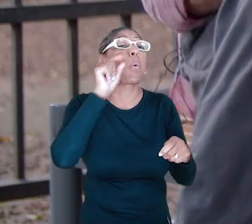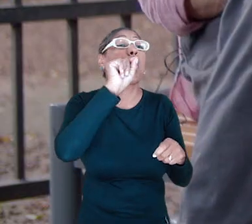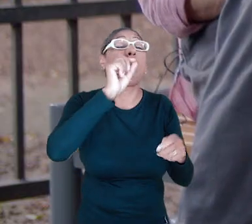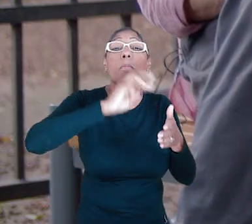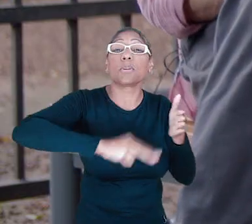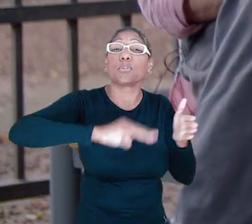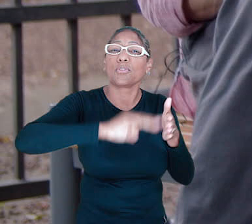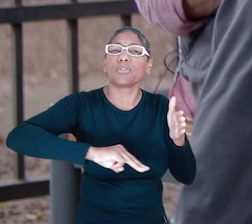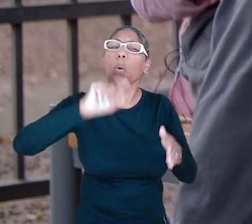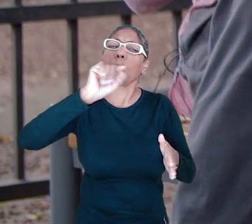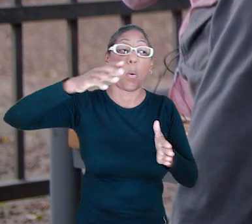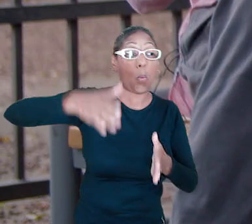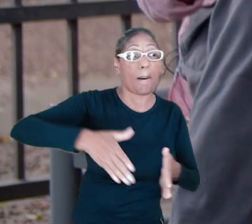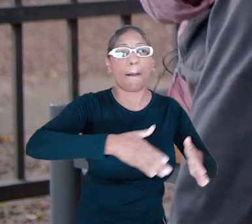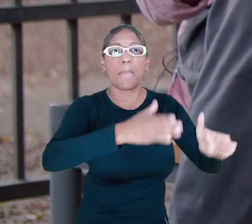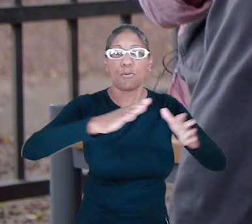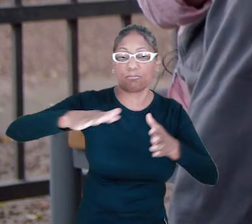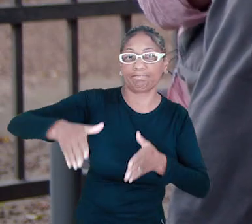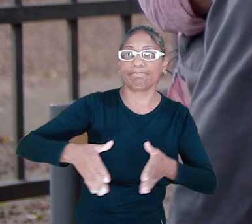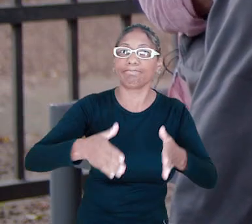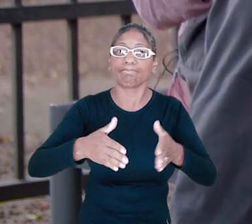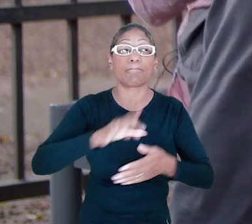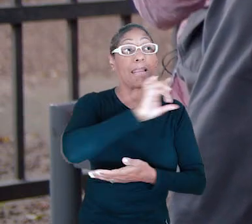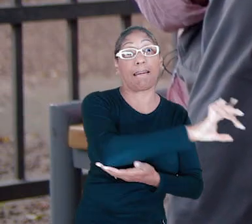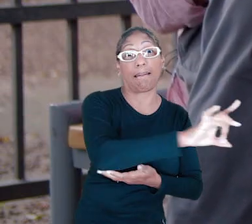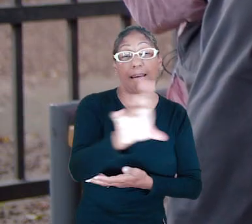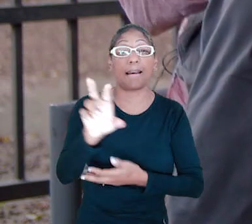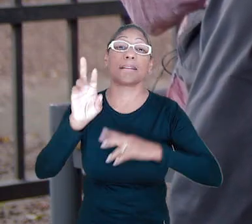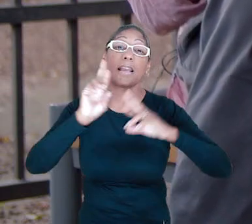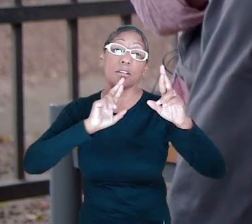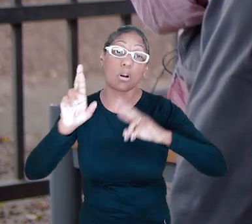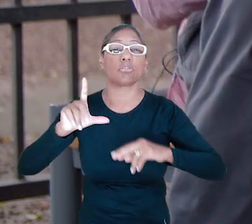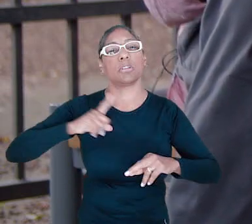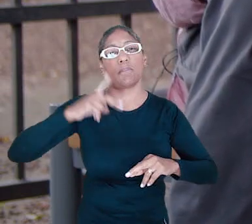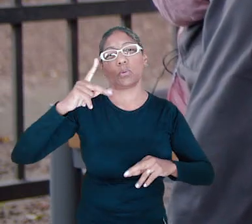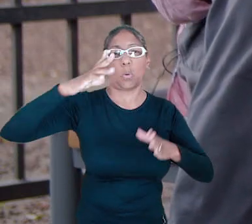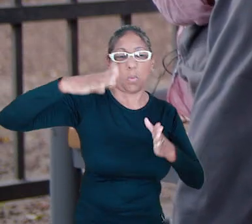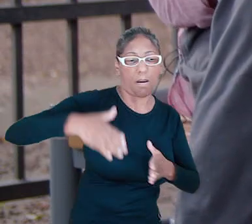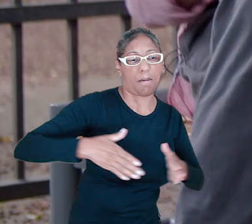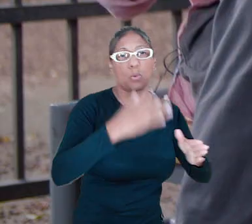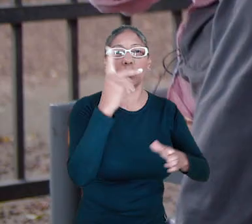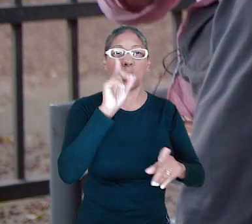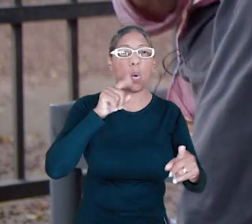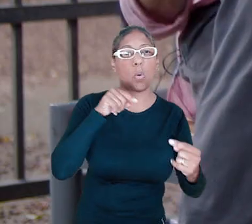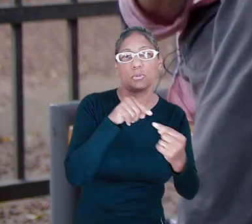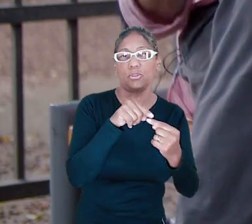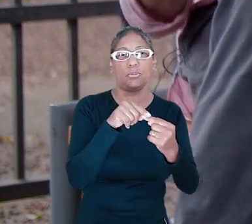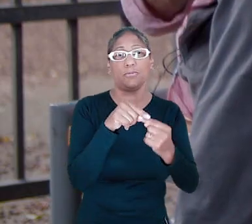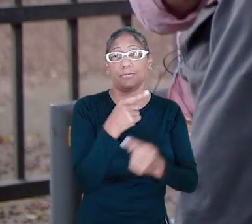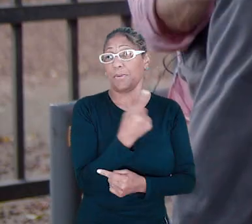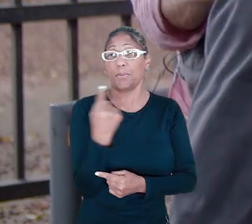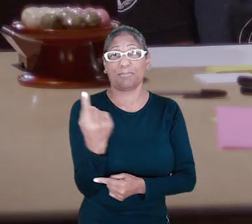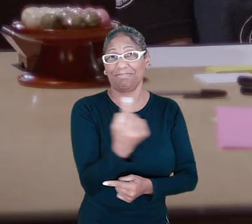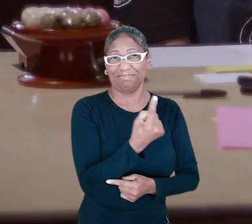caminho metodológico para cada iniciativa, né? Então cada restaurante ali teve o seu próprio caminho, além de um caminho coletivo único,